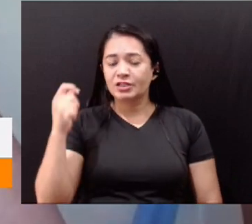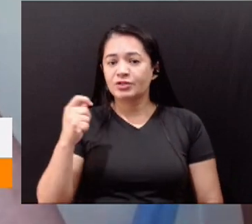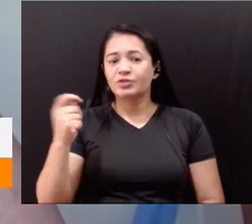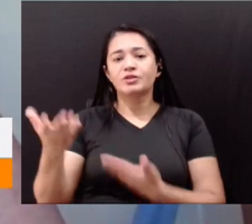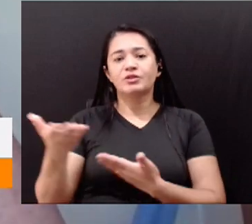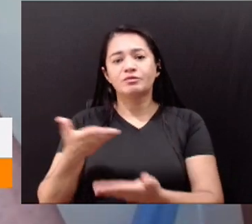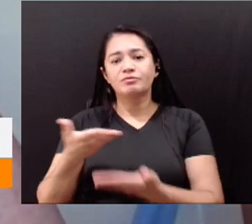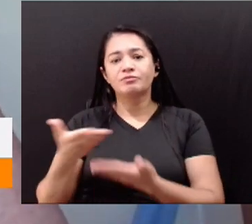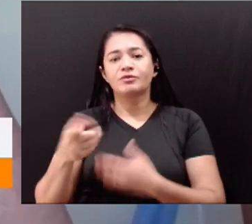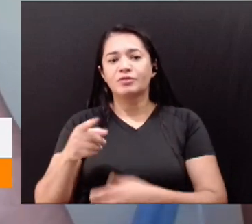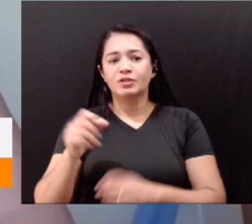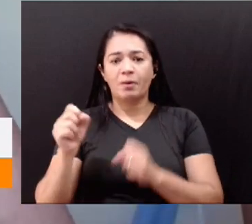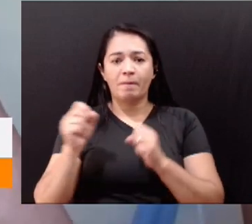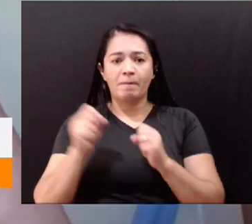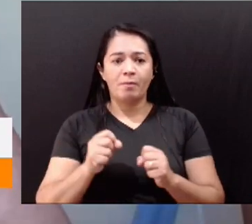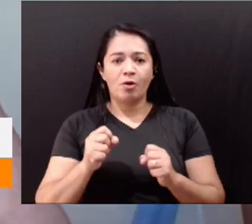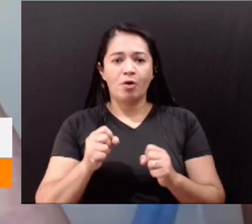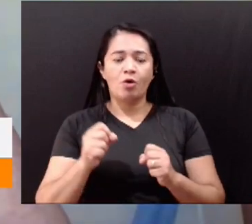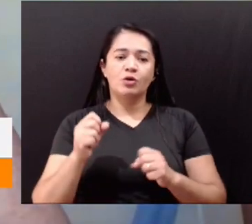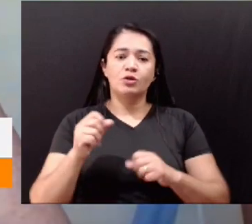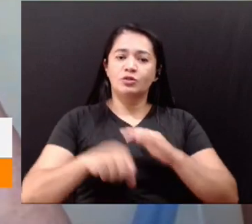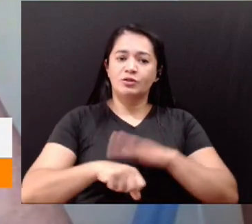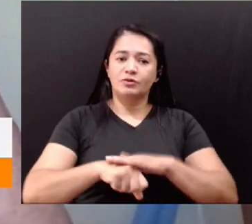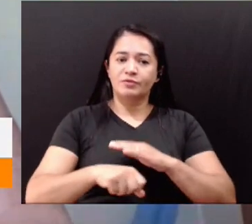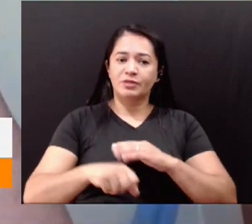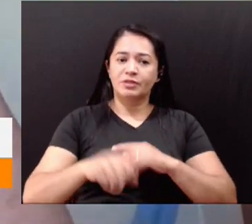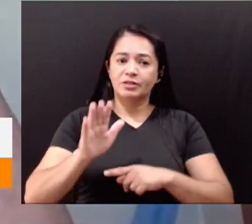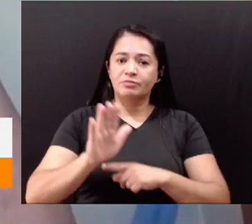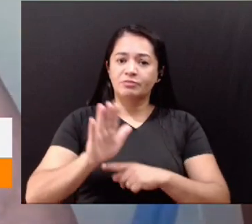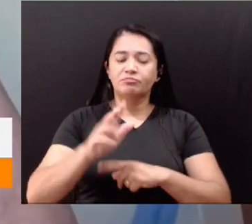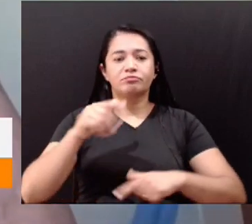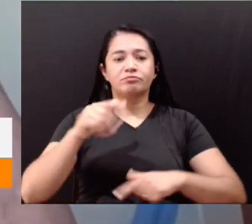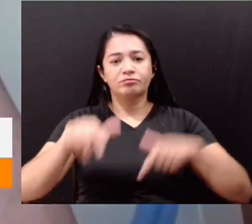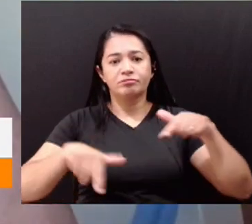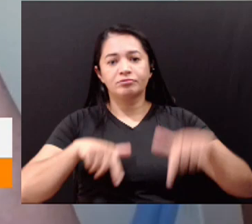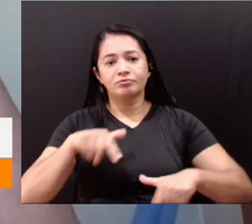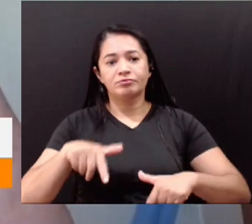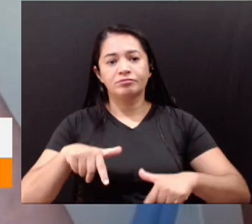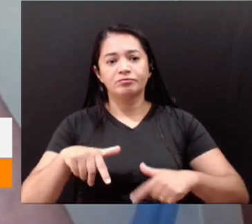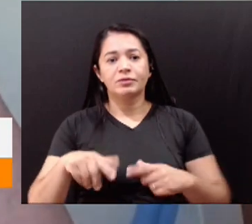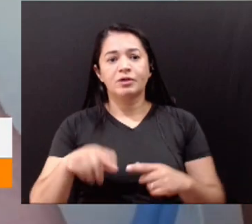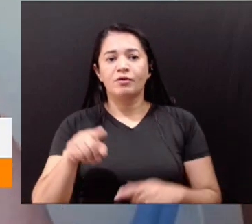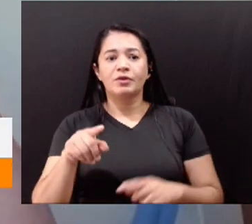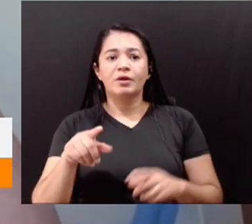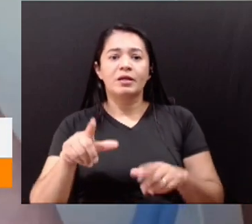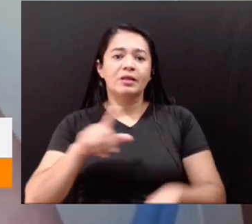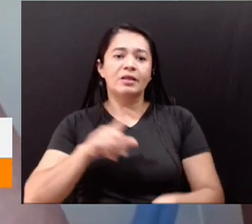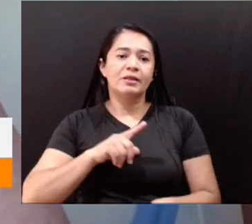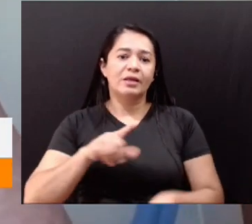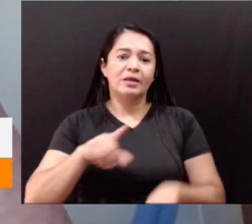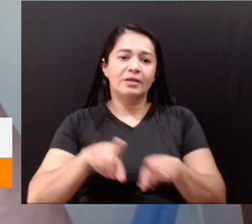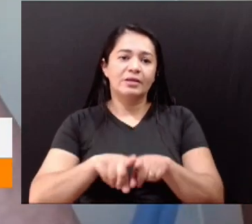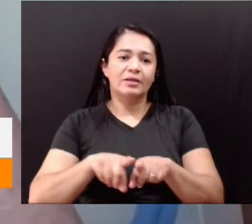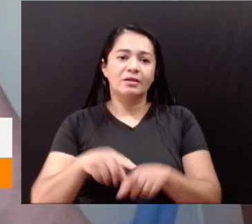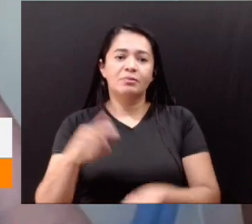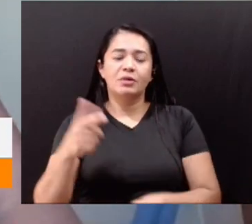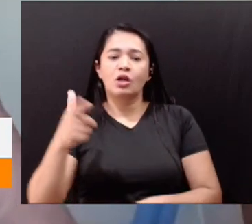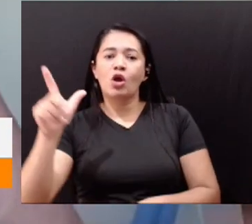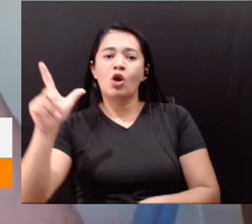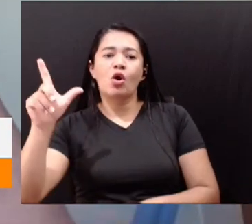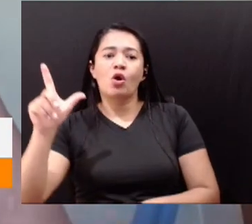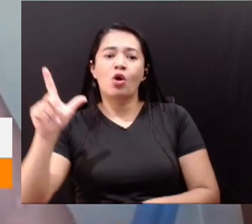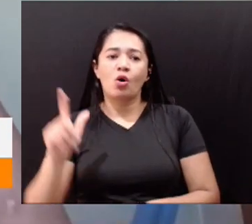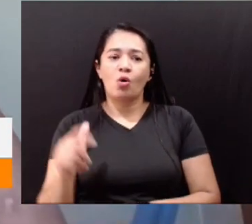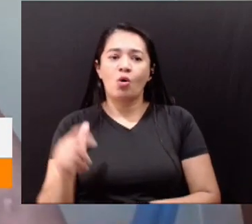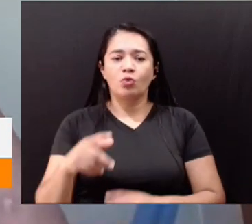pode desenvolver também, e Uhum. você tem outras ocupações. Esse projeto nos dá